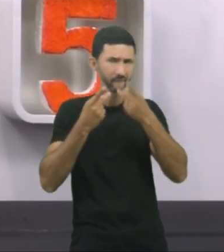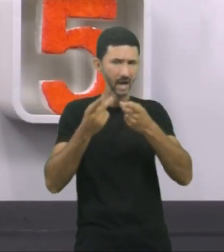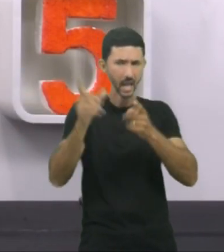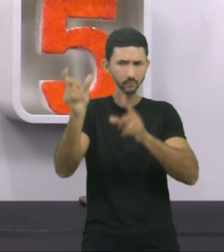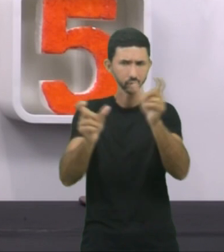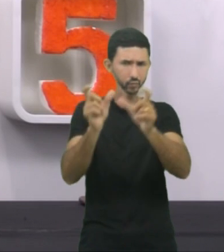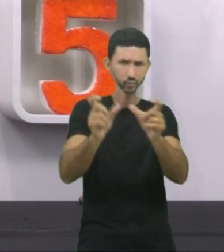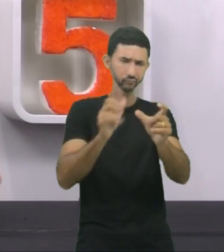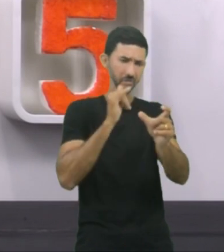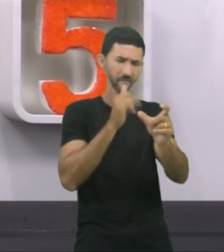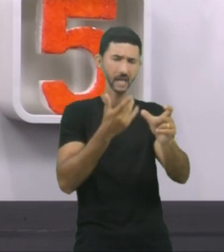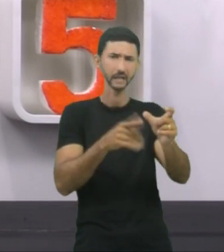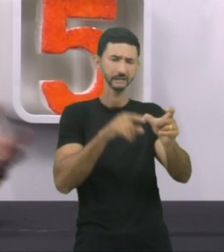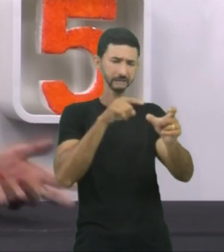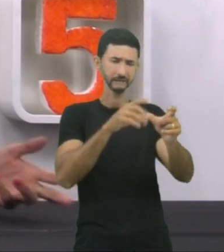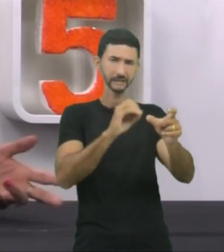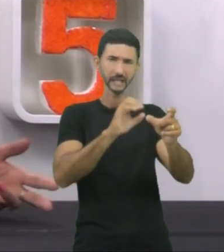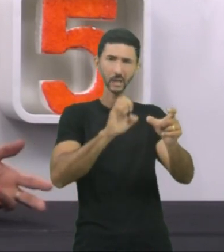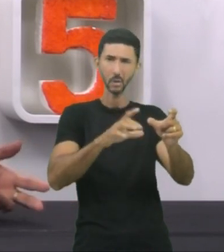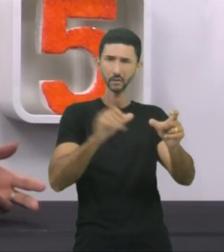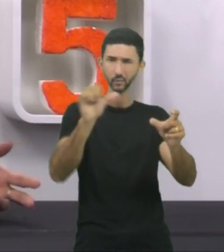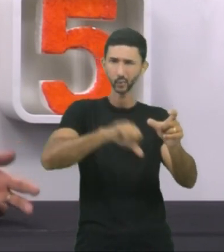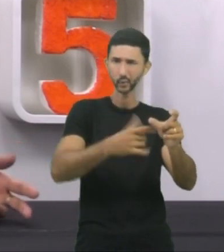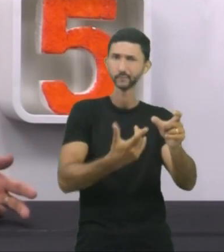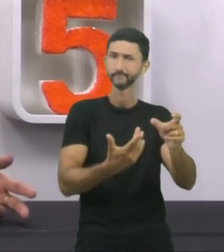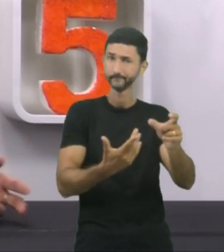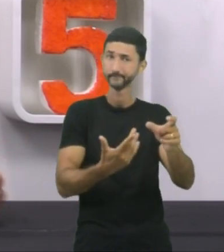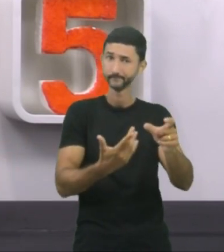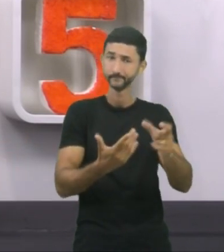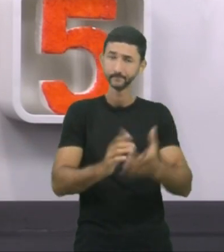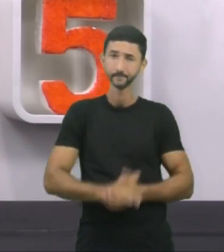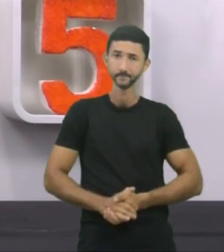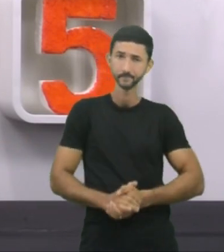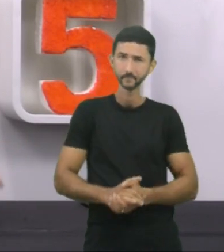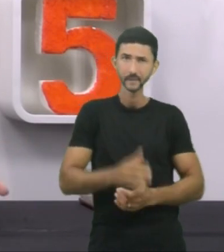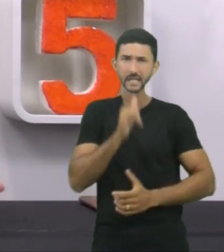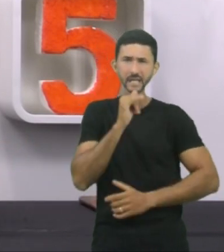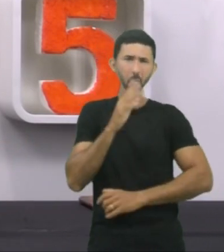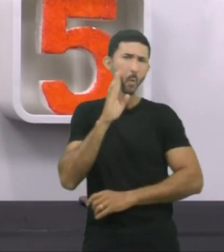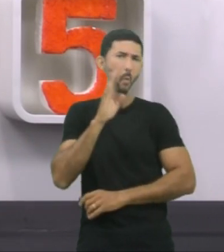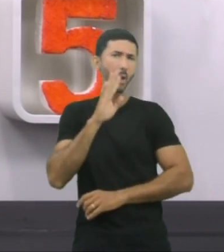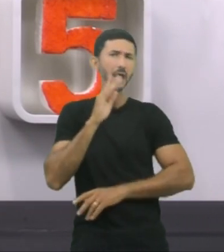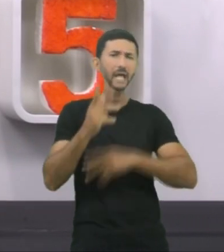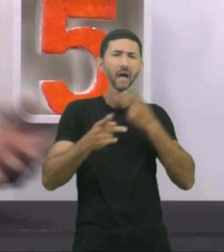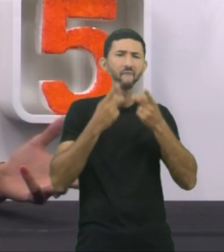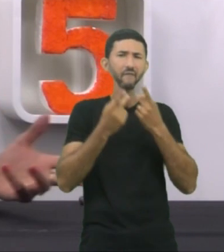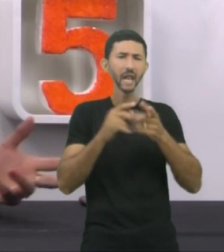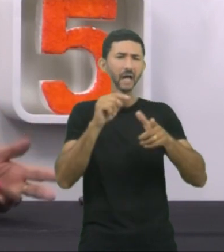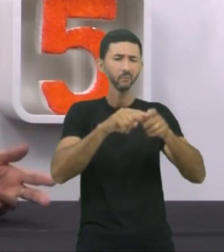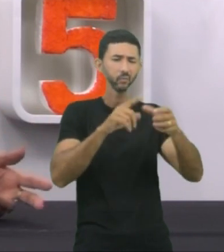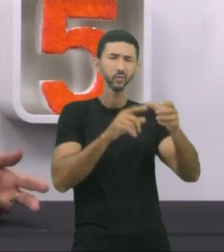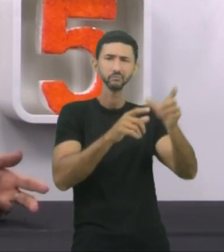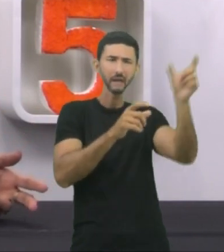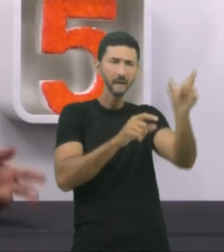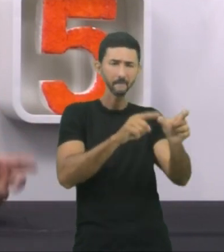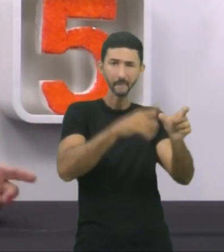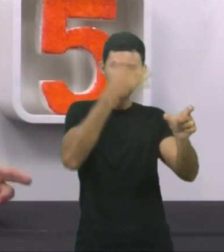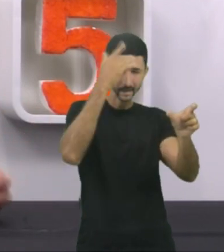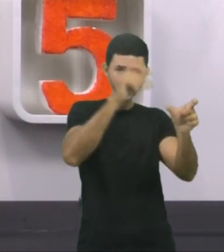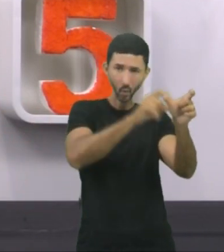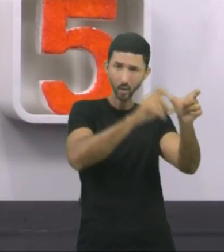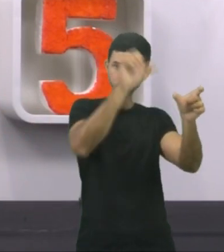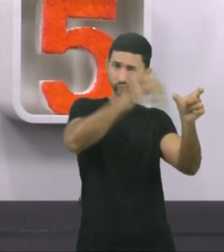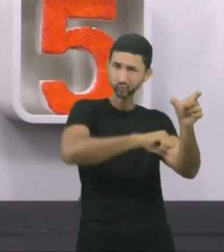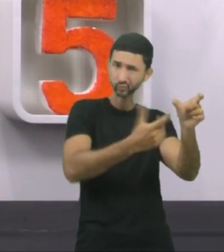para as pessoas. Afinal, todo mundo tem qualidades, né? Não soa bem dizer que alguém é um 0 à esquerda,